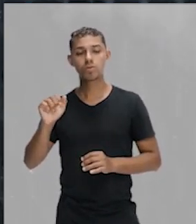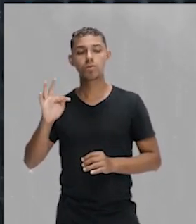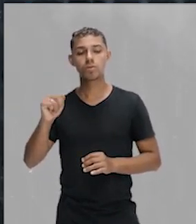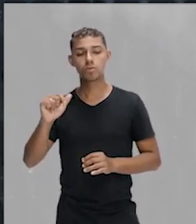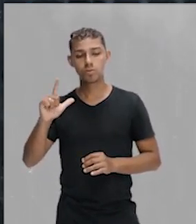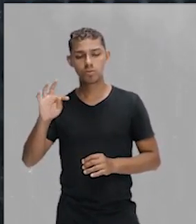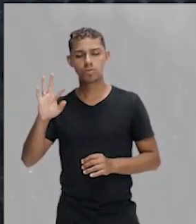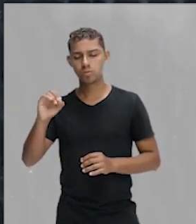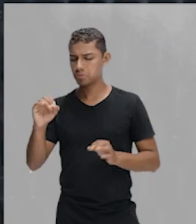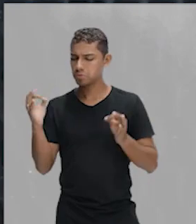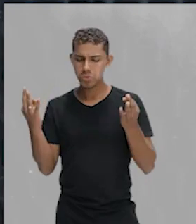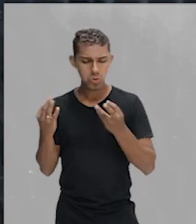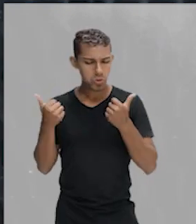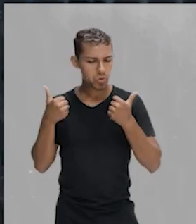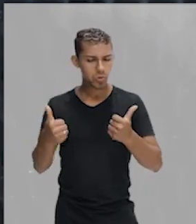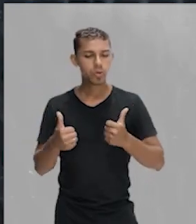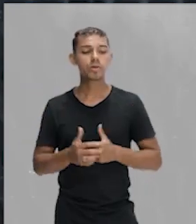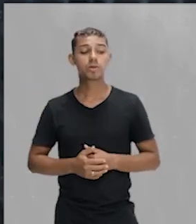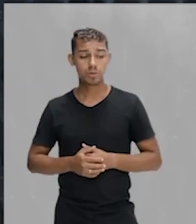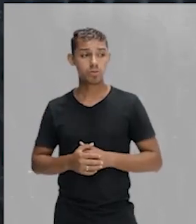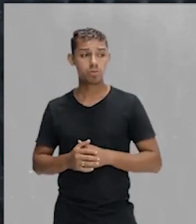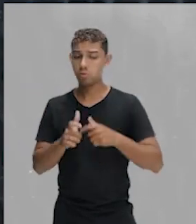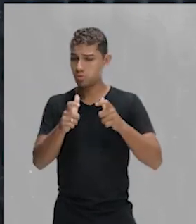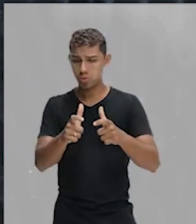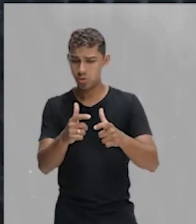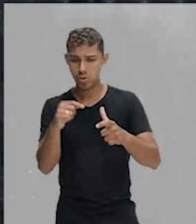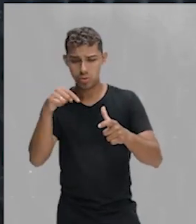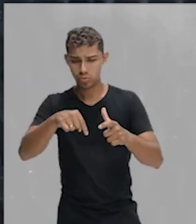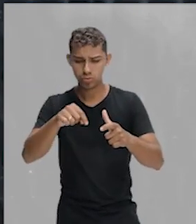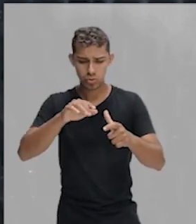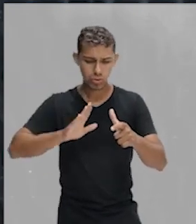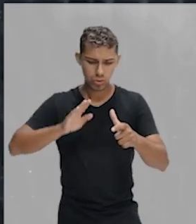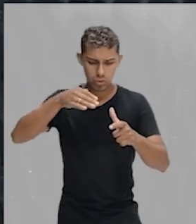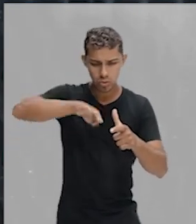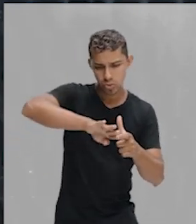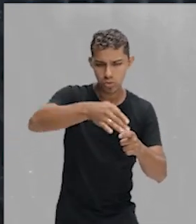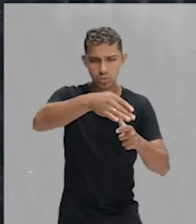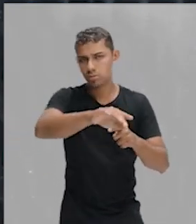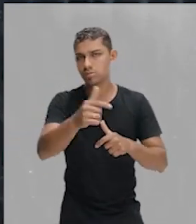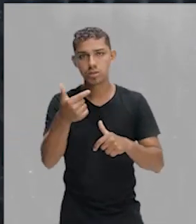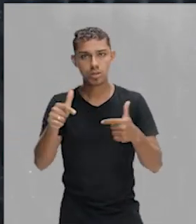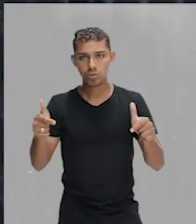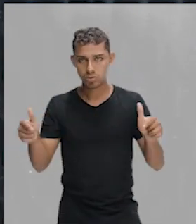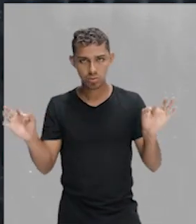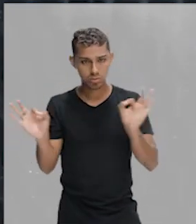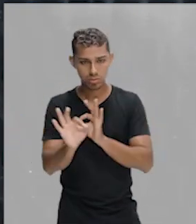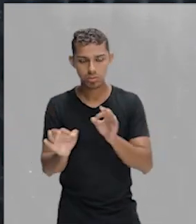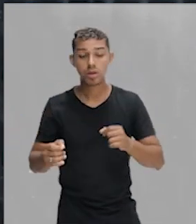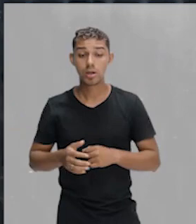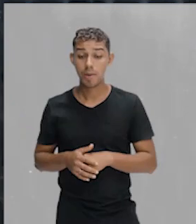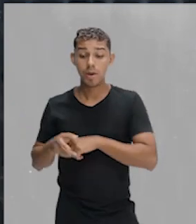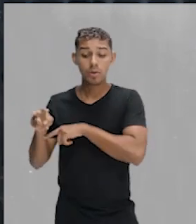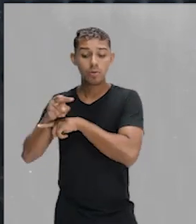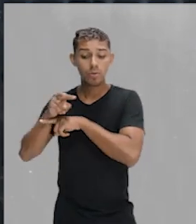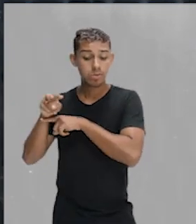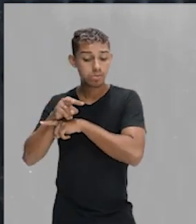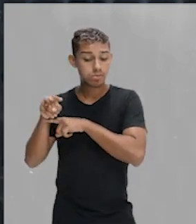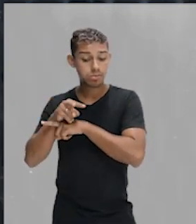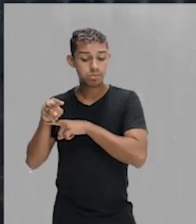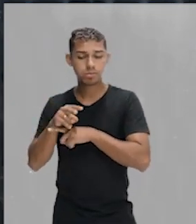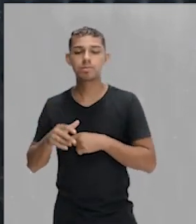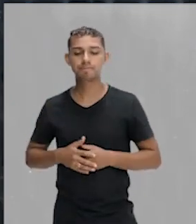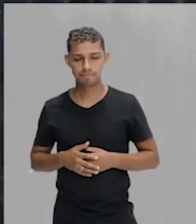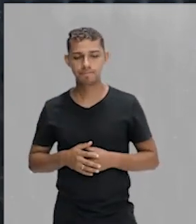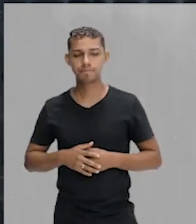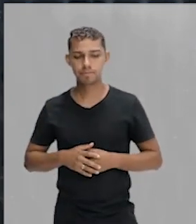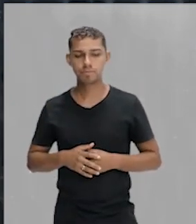buracos, tá? Com asfalto em dias e também com livre acesso e sendo vigiadas, tá, gente? Então,